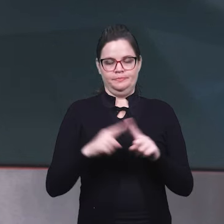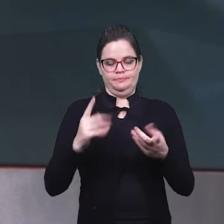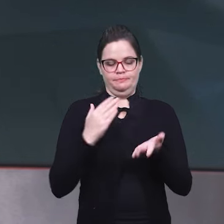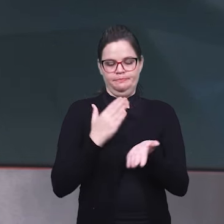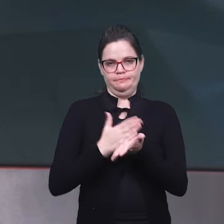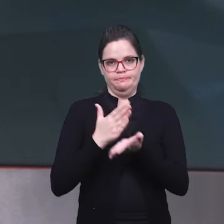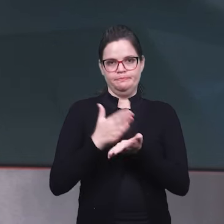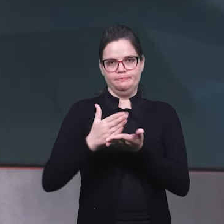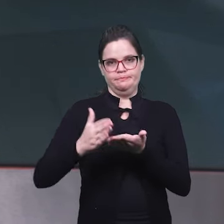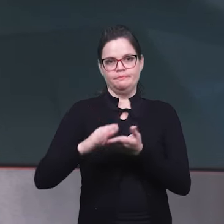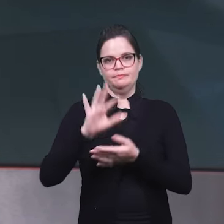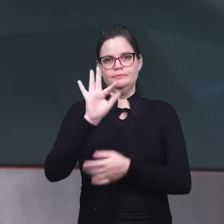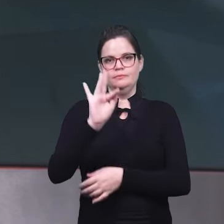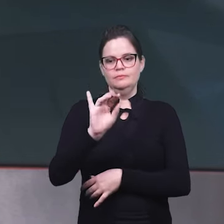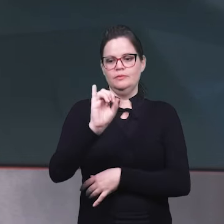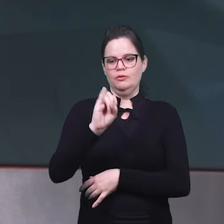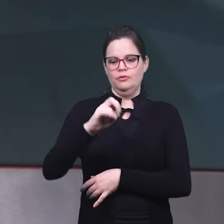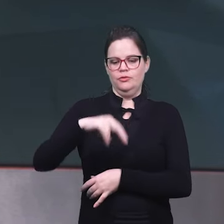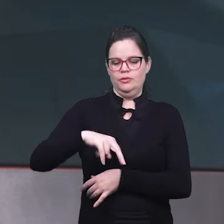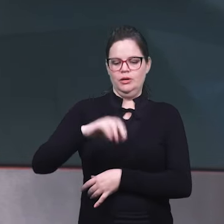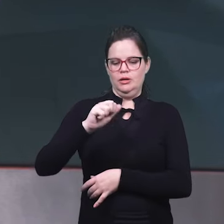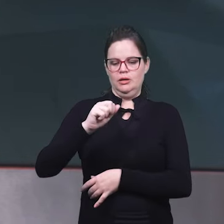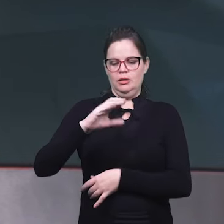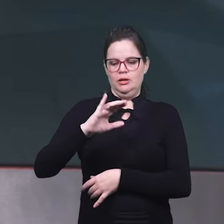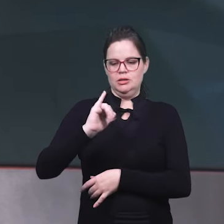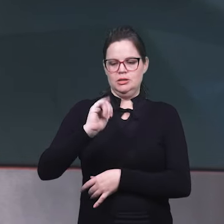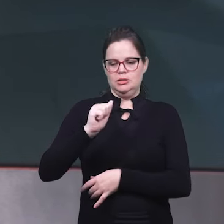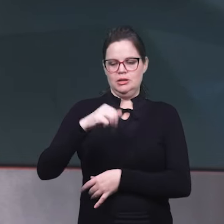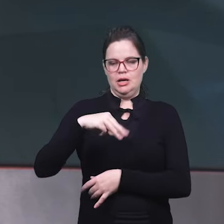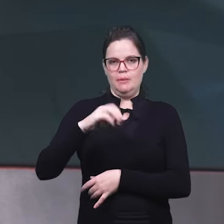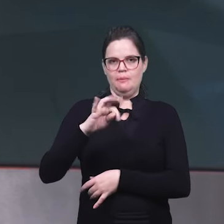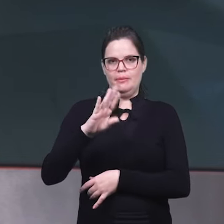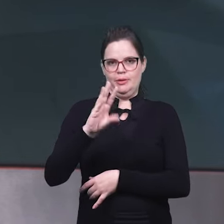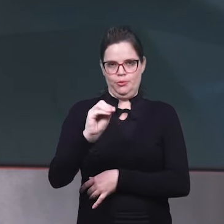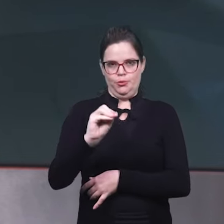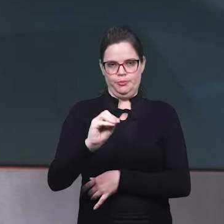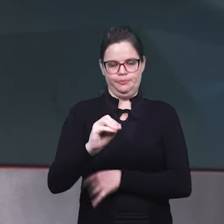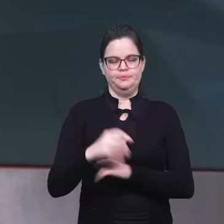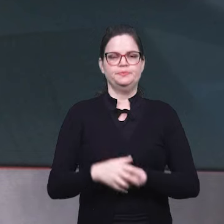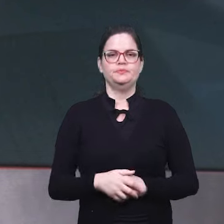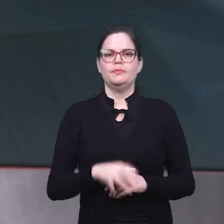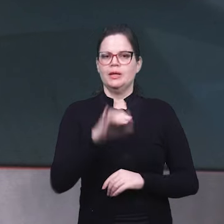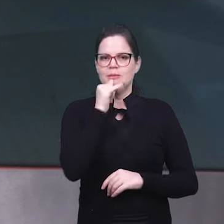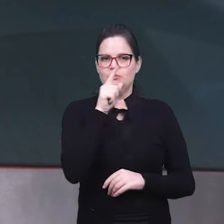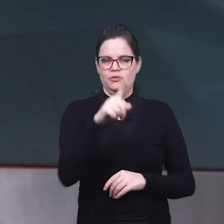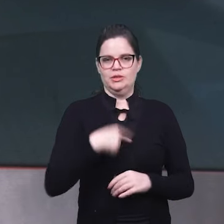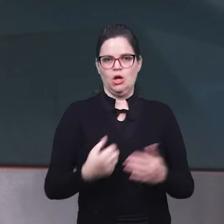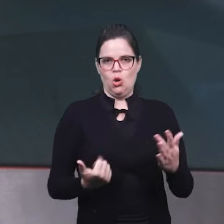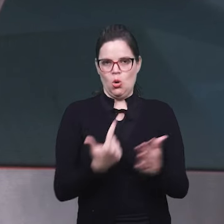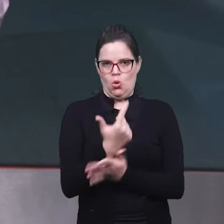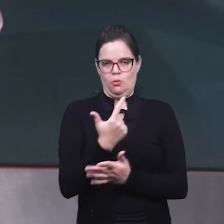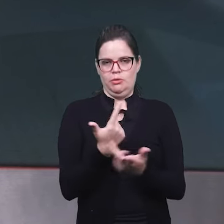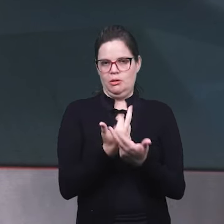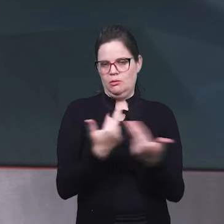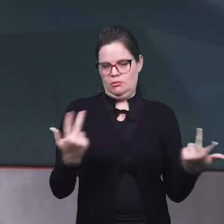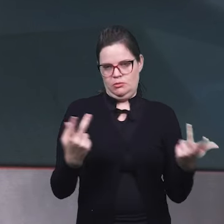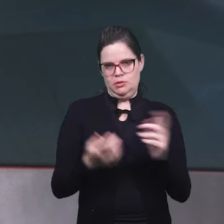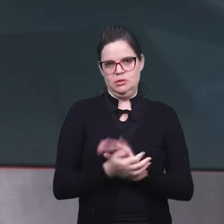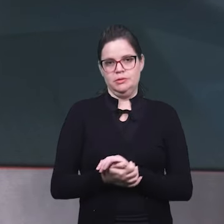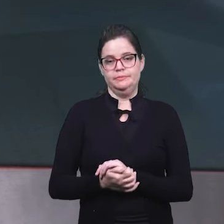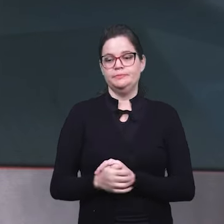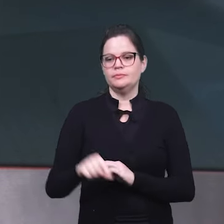uma outra forma. Você adquire um bem, esse bem fica como